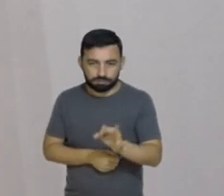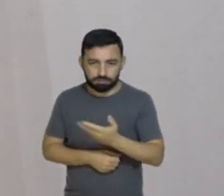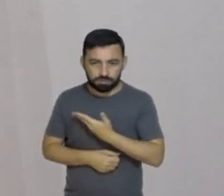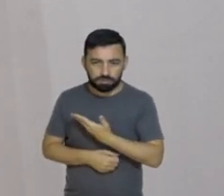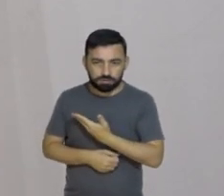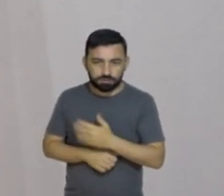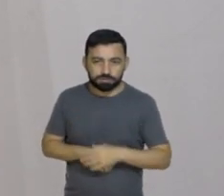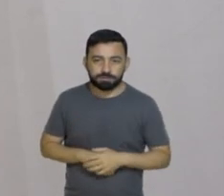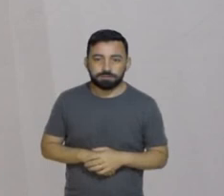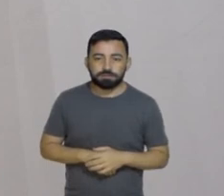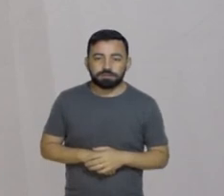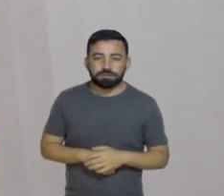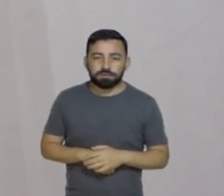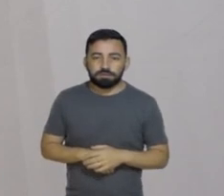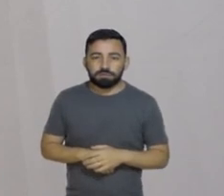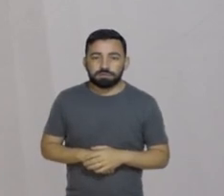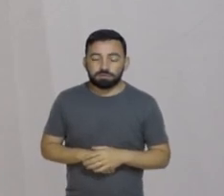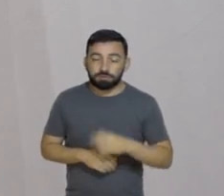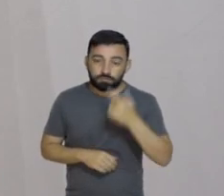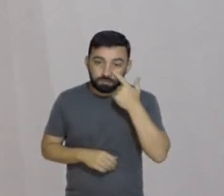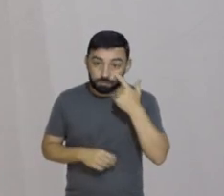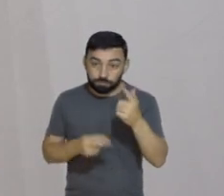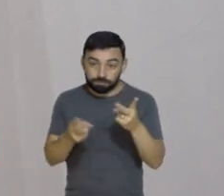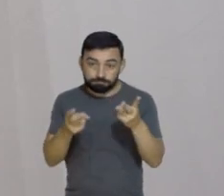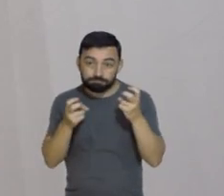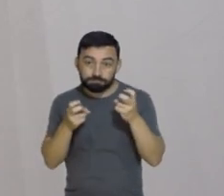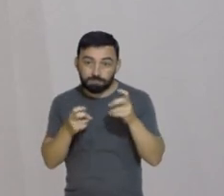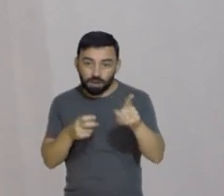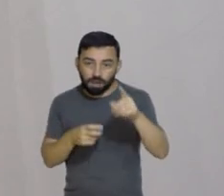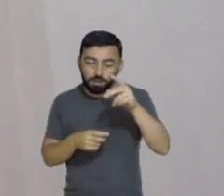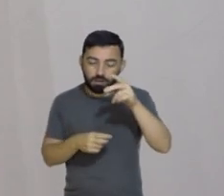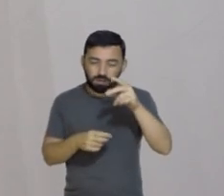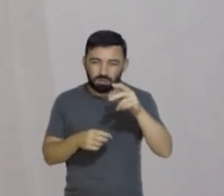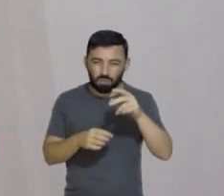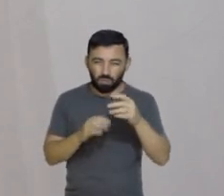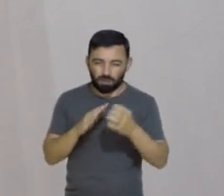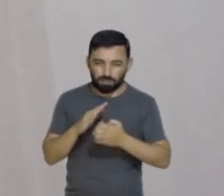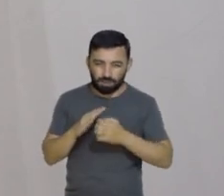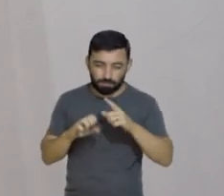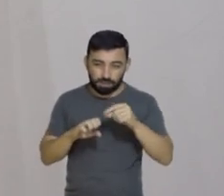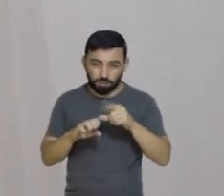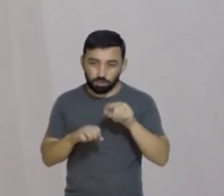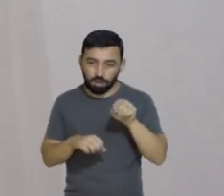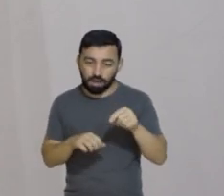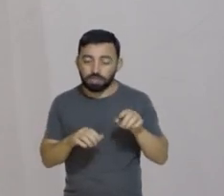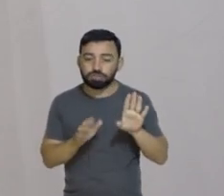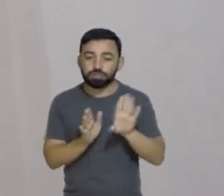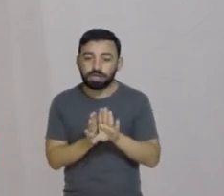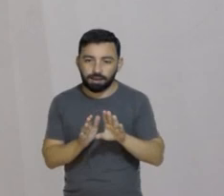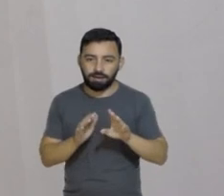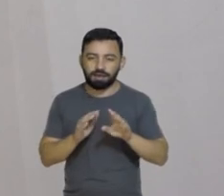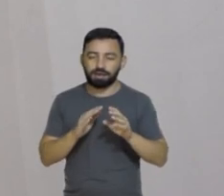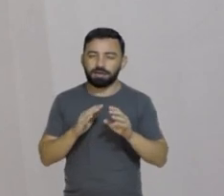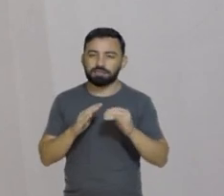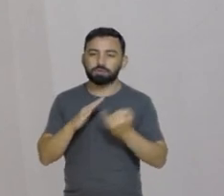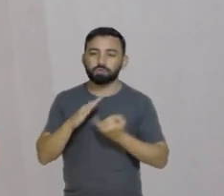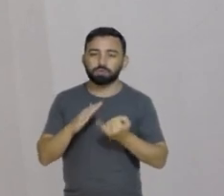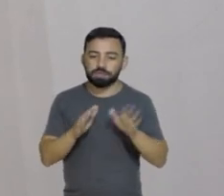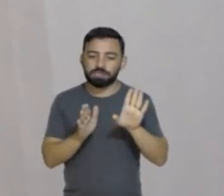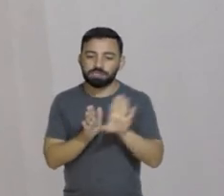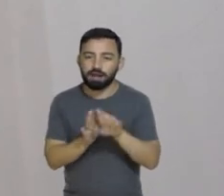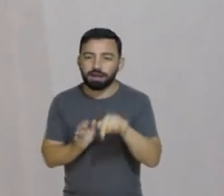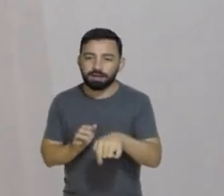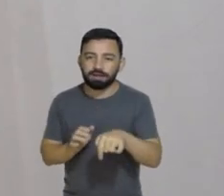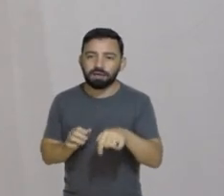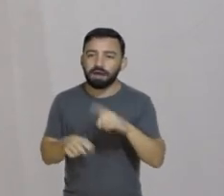nós vimos lá o empreendedor, o empresário, a indústria chegar. Depois, às vezes, aguarda anos para chegar